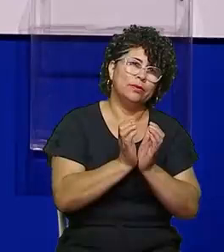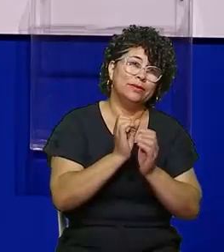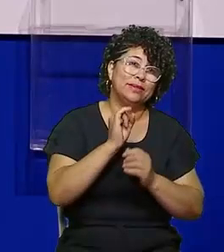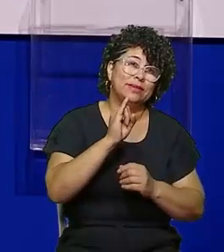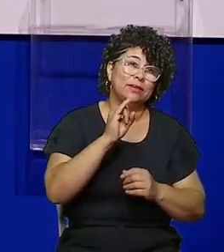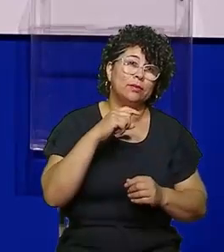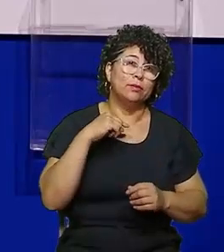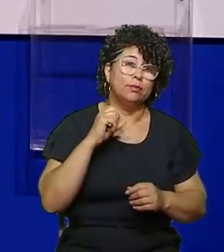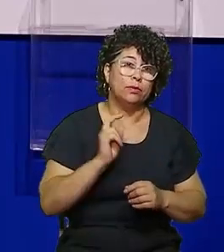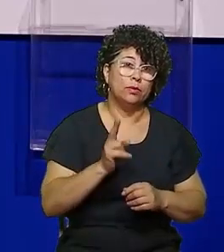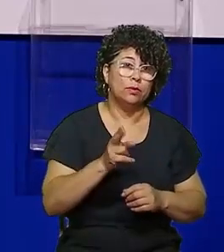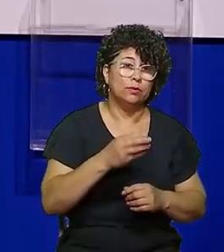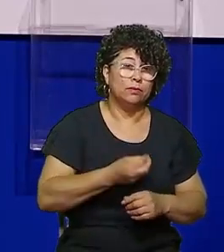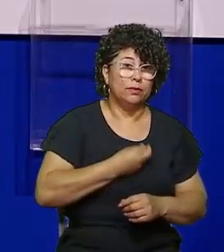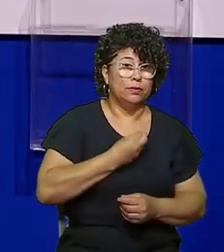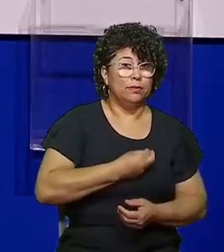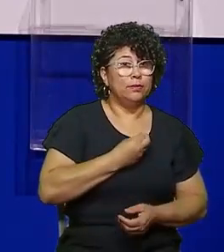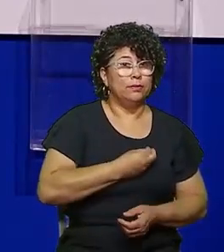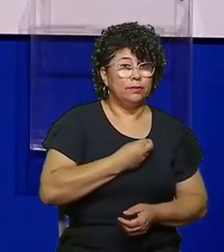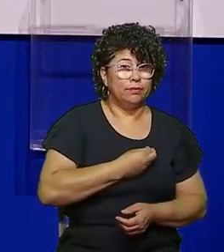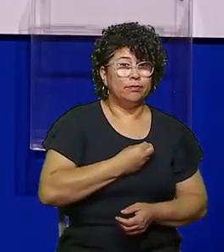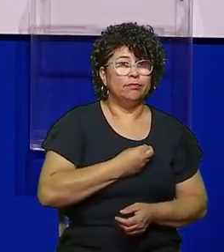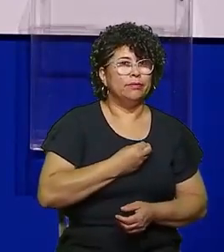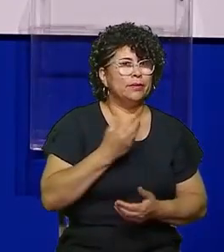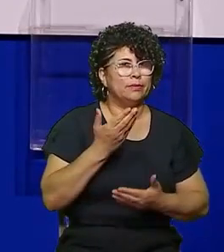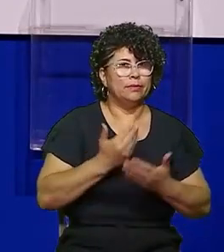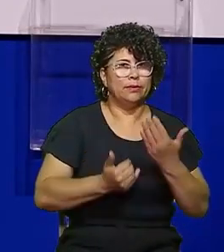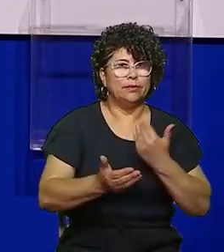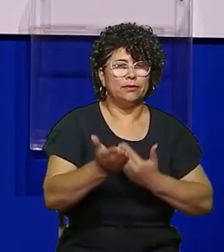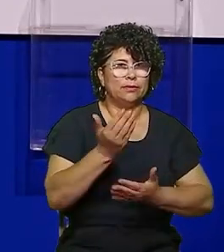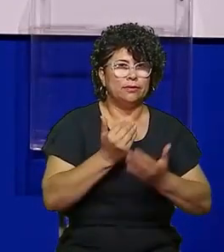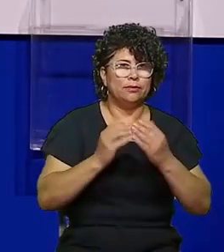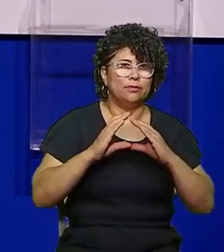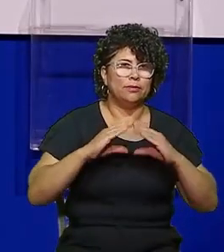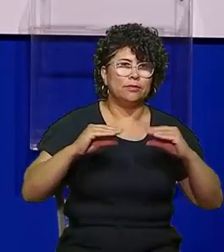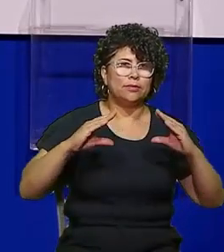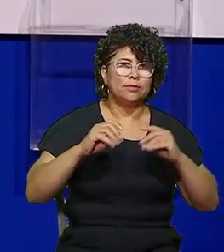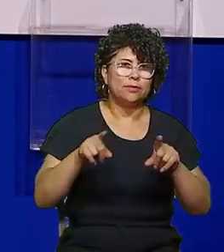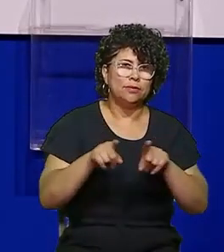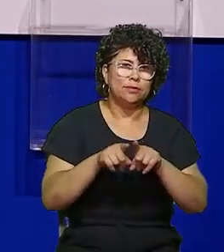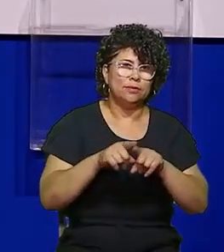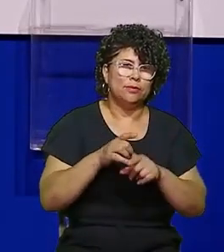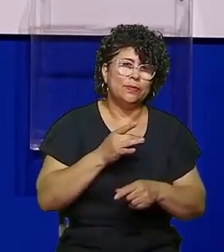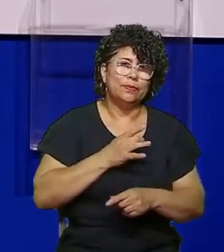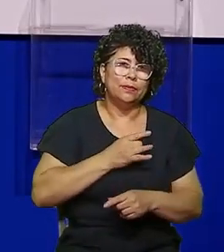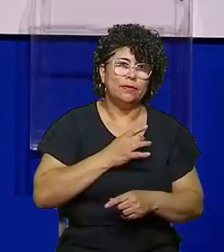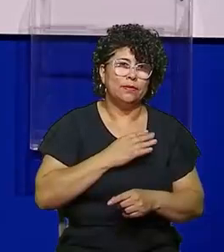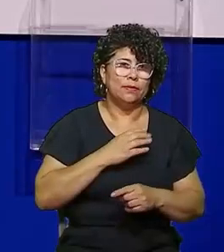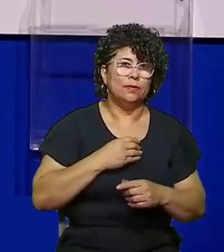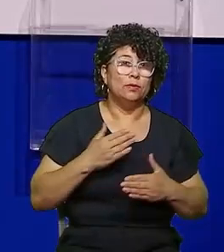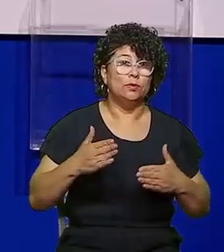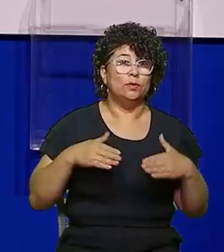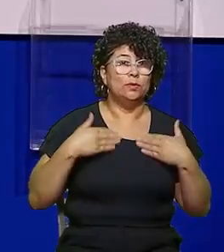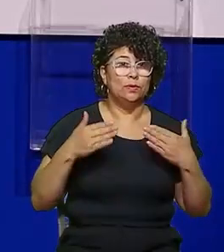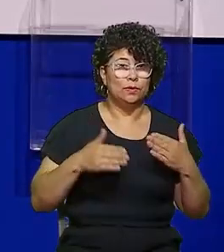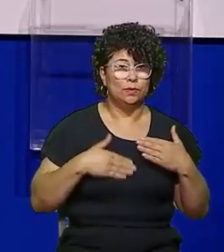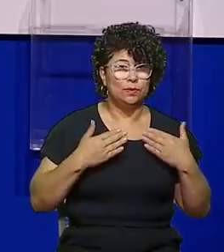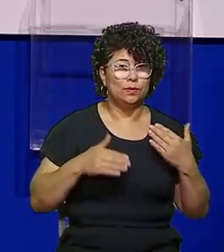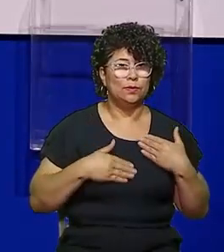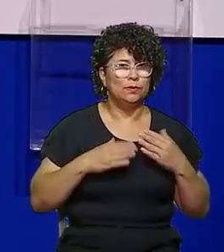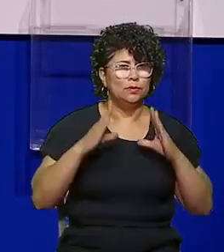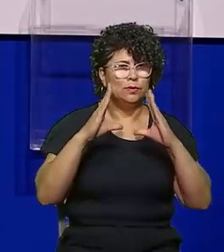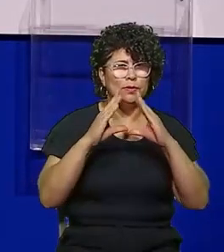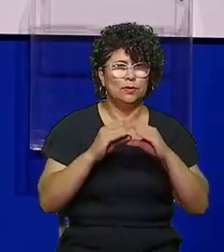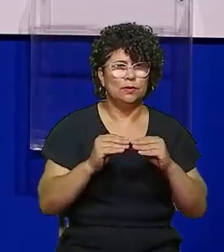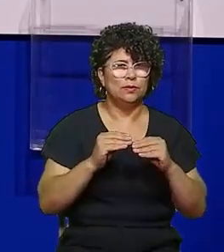vivêssemos? Vem a harmonia do medo, vem, ó terror das estradas, susto da noite, receio de águas